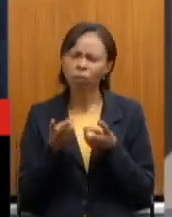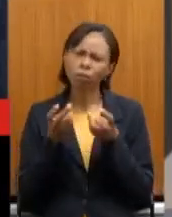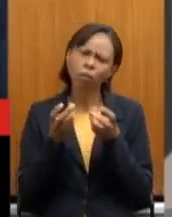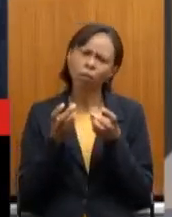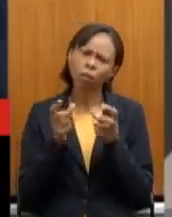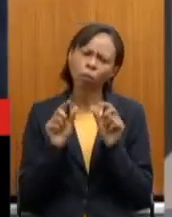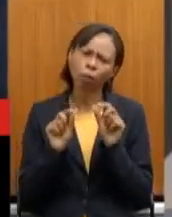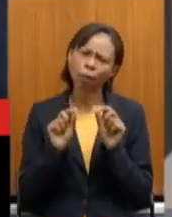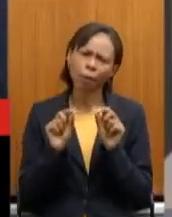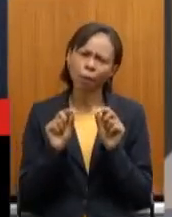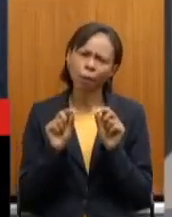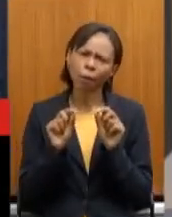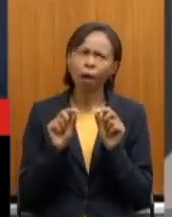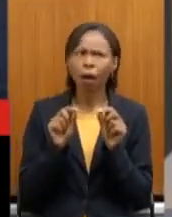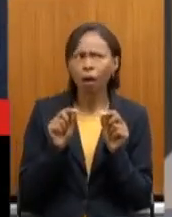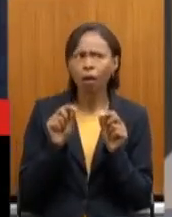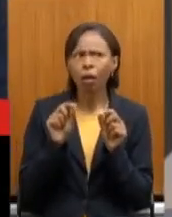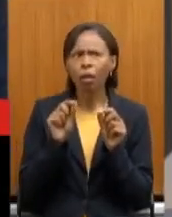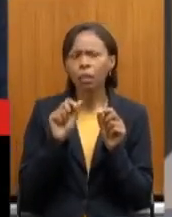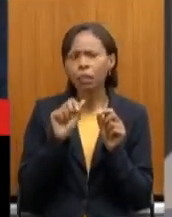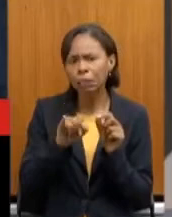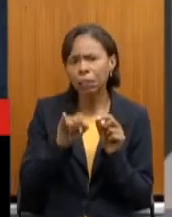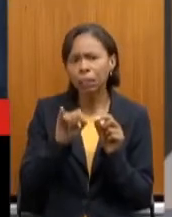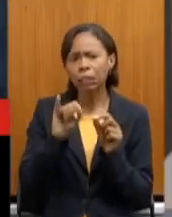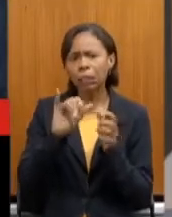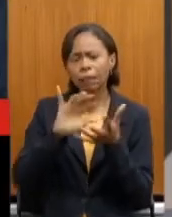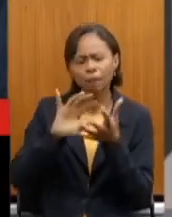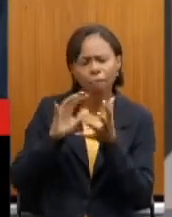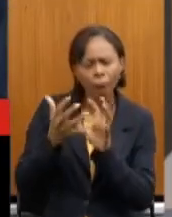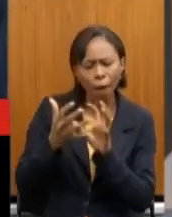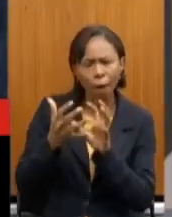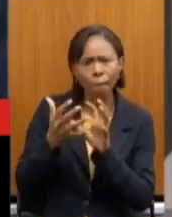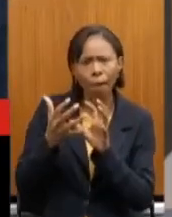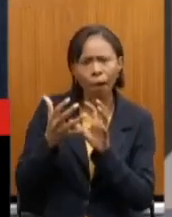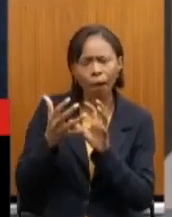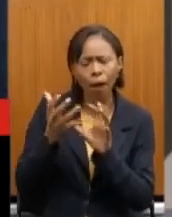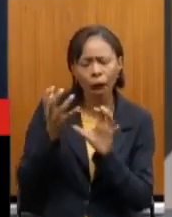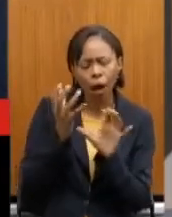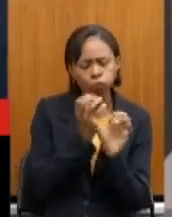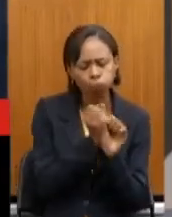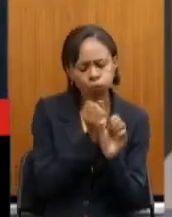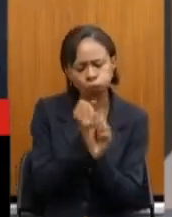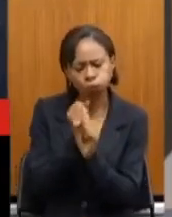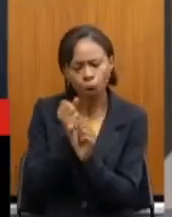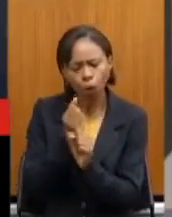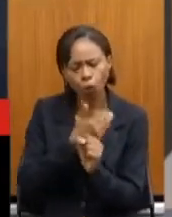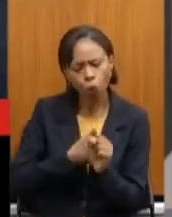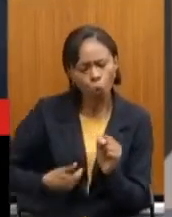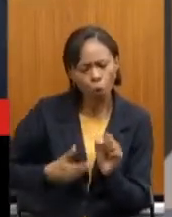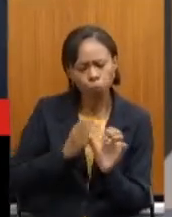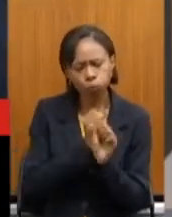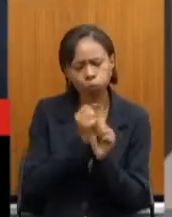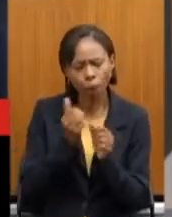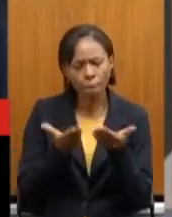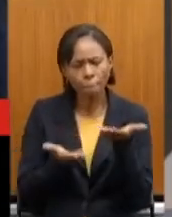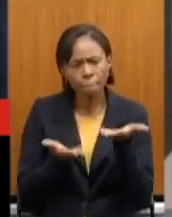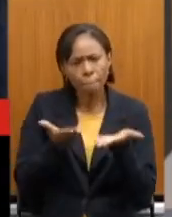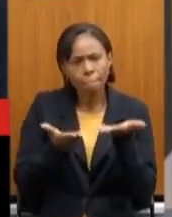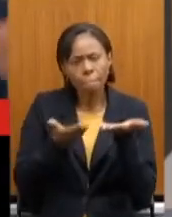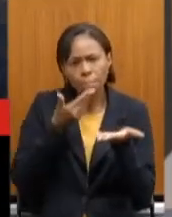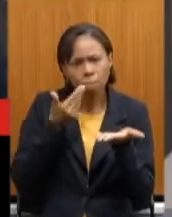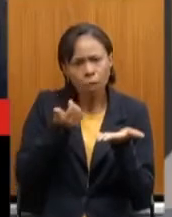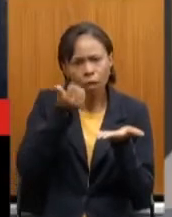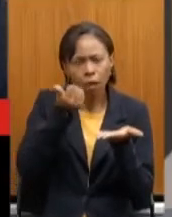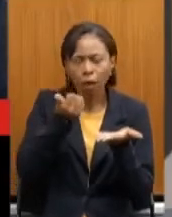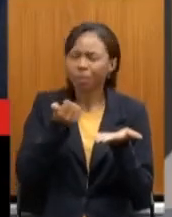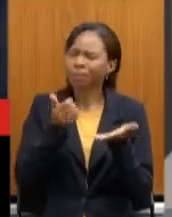através de uma reforma é que vai se atingir um equilíbrio das contas públicas mas a história recente